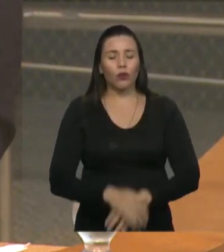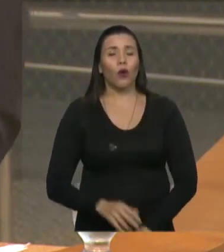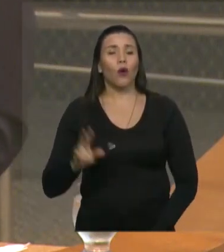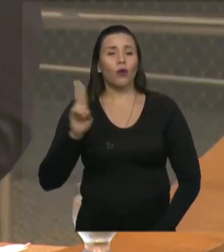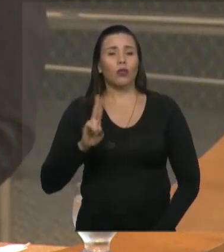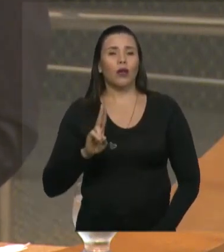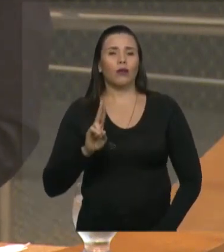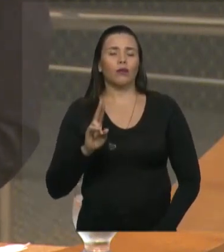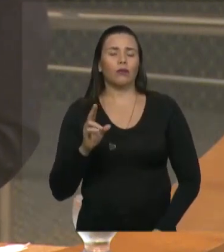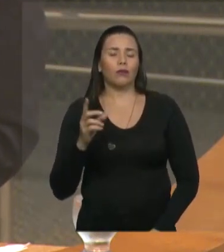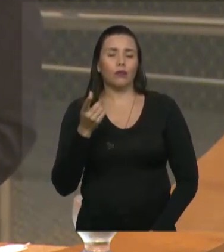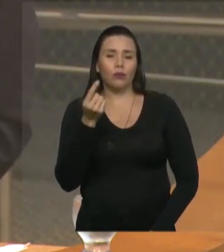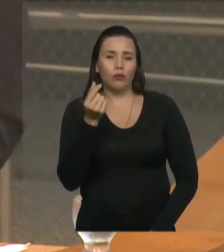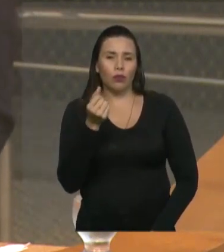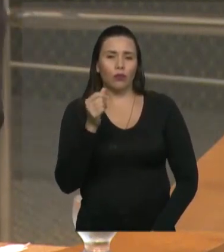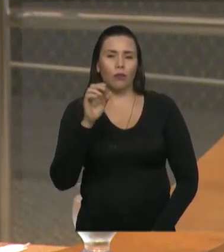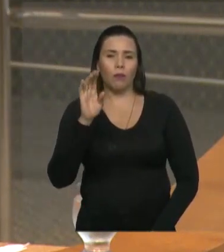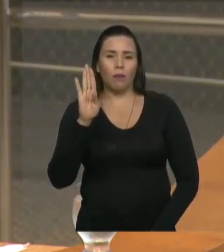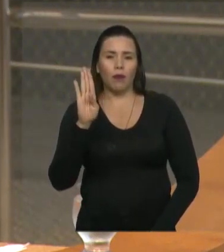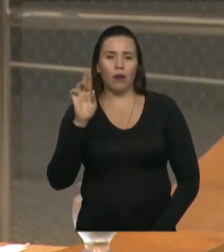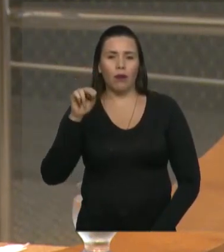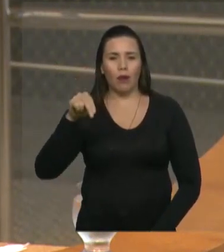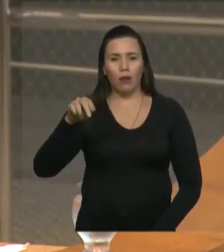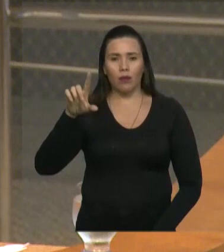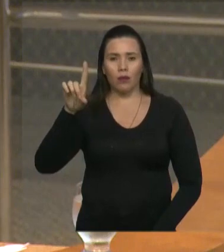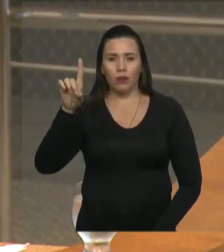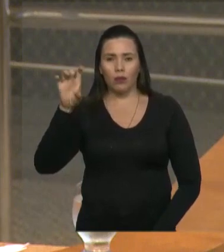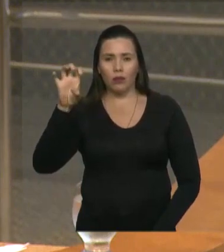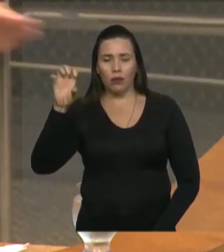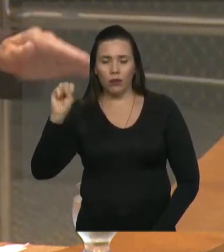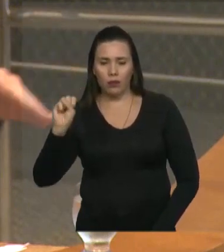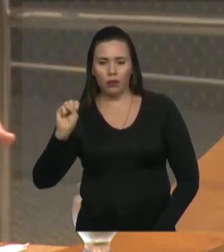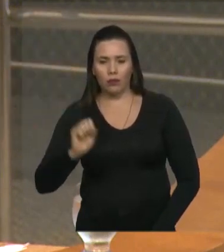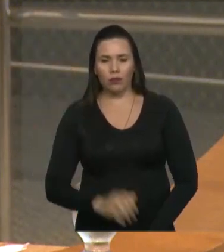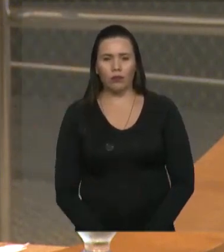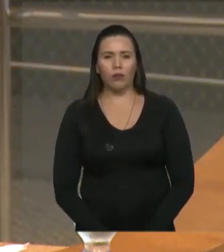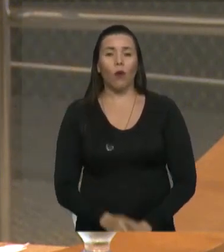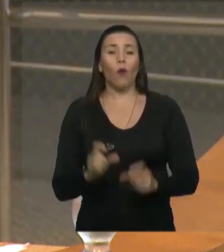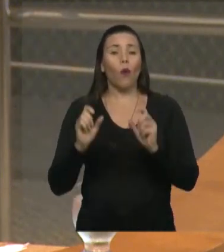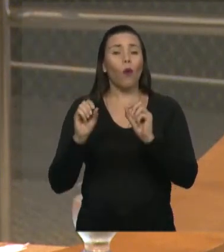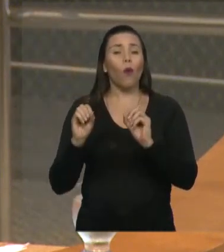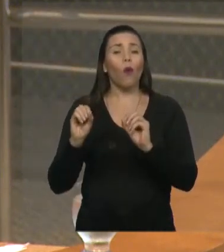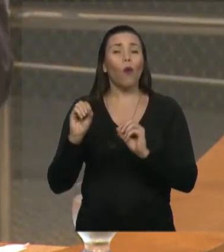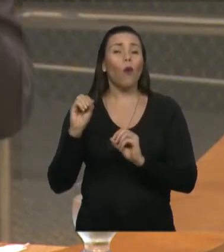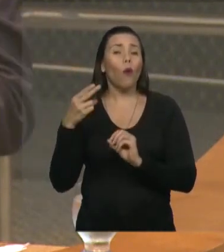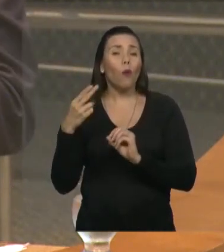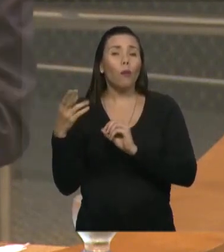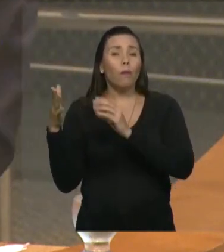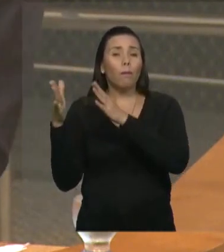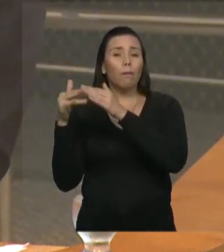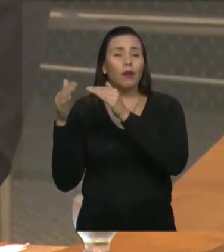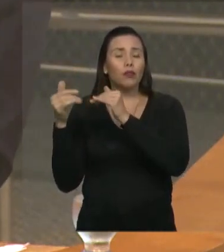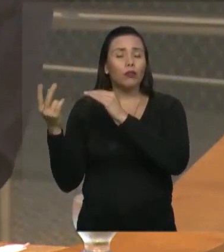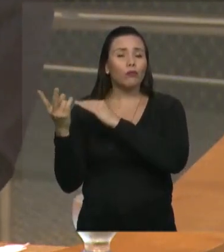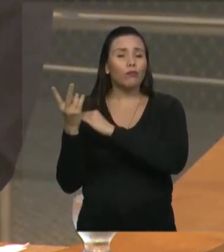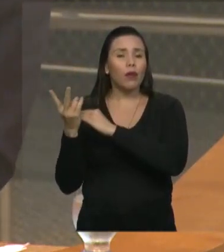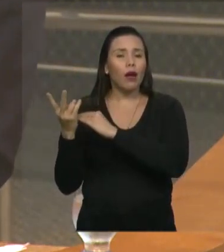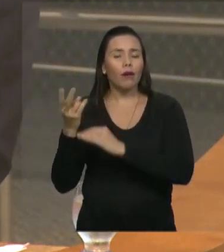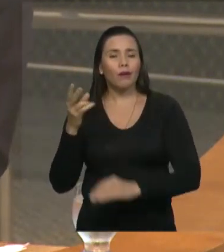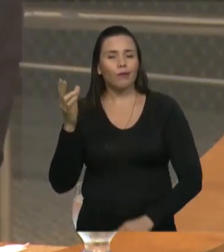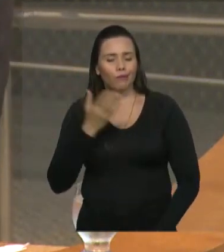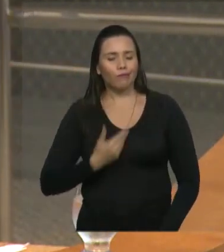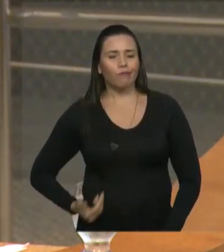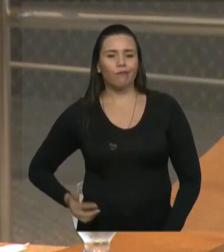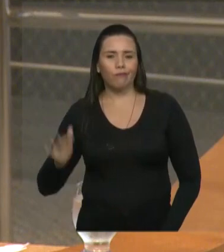BNDES ou com empréstimo a nível federal, deputado Rigo Teles, e agora não tem. Portanto, eu não creio que o Maranhão possa vir a